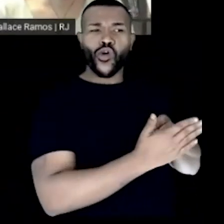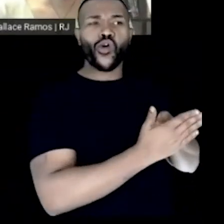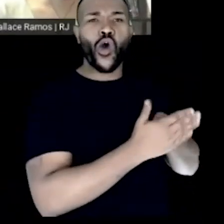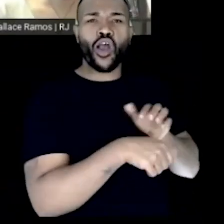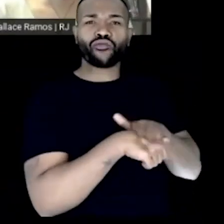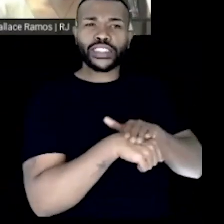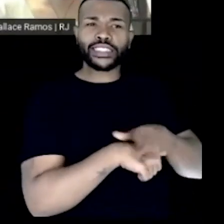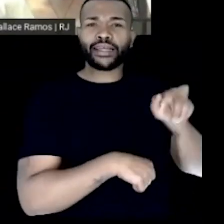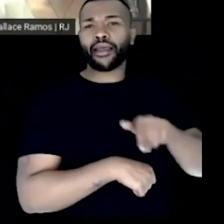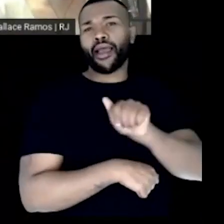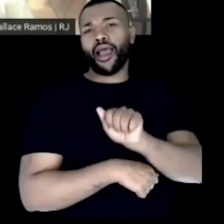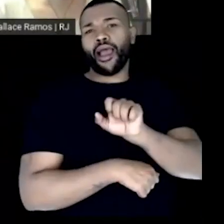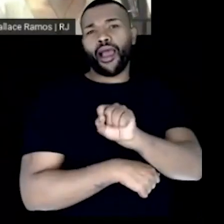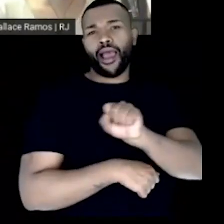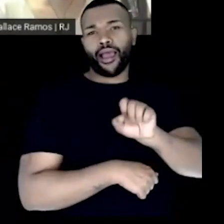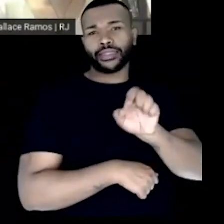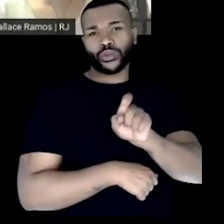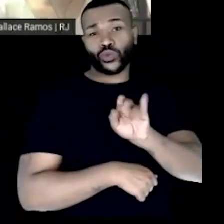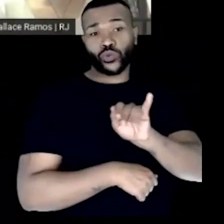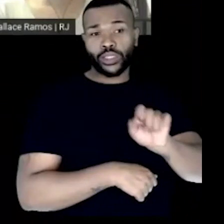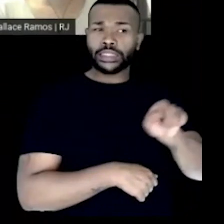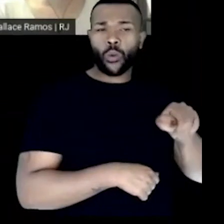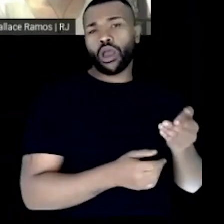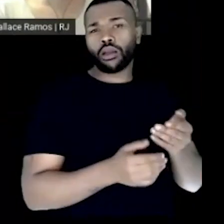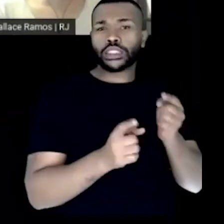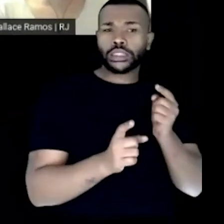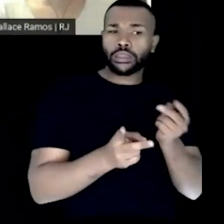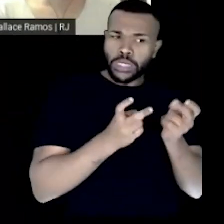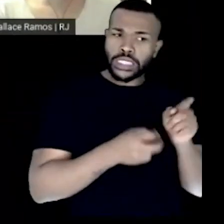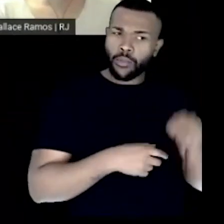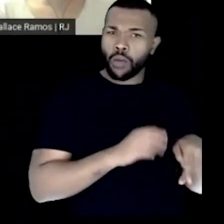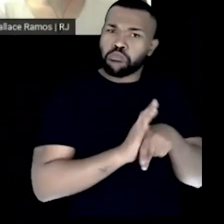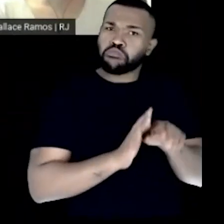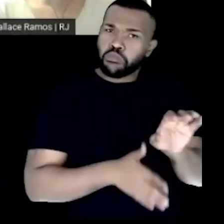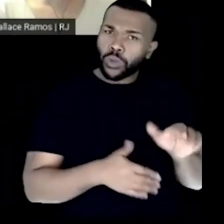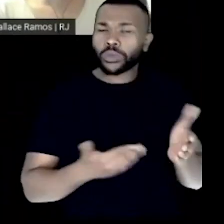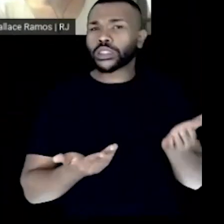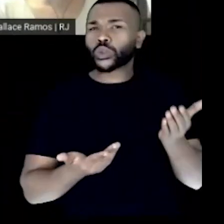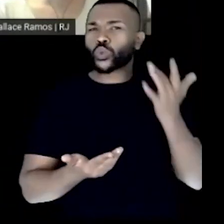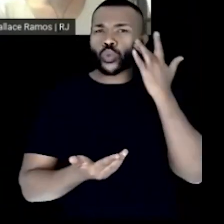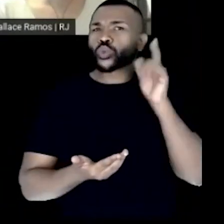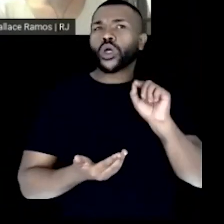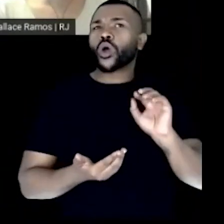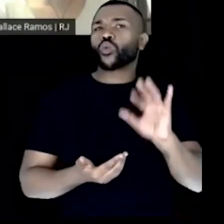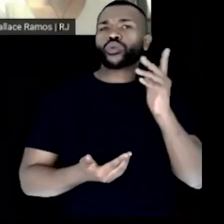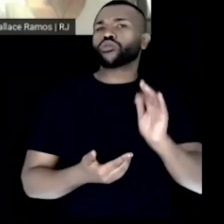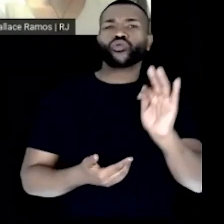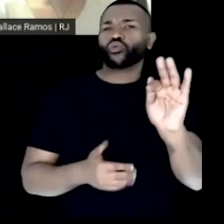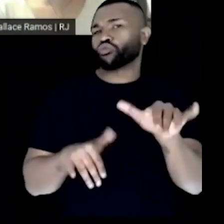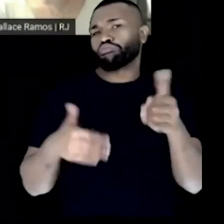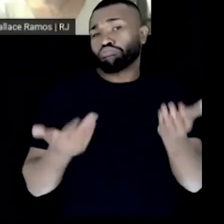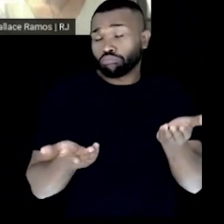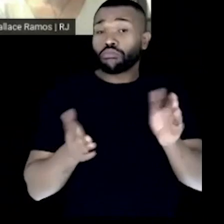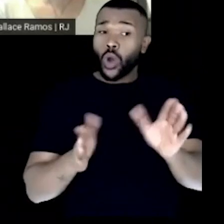Eu não vou pressioná-los. Eu conversei com adolescentes que são assexuais. São adolescentes que se descobrem assexuais hoje, se entendem assim hoje. Eu não sei o que